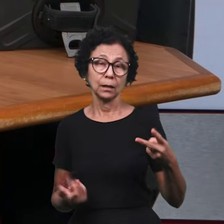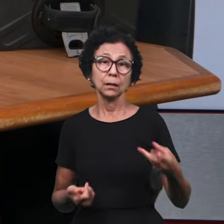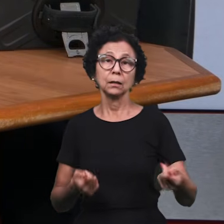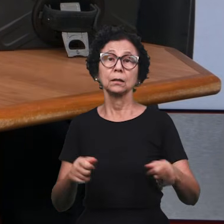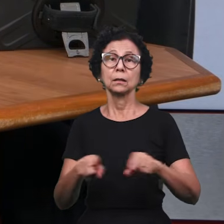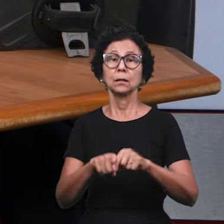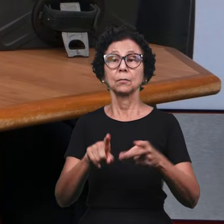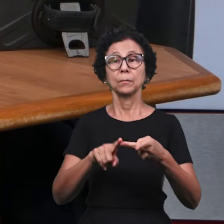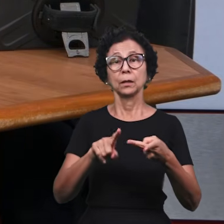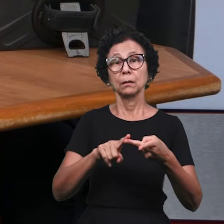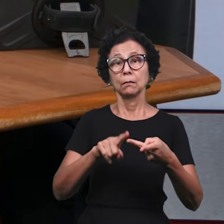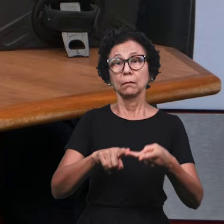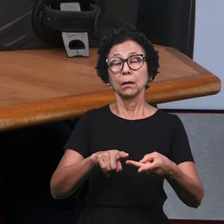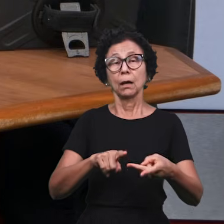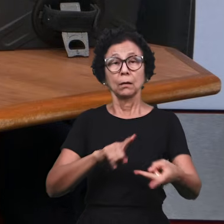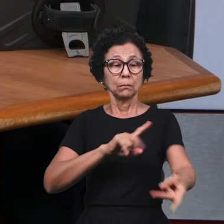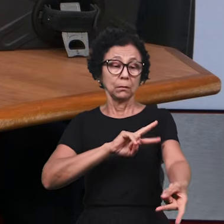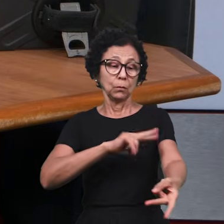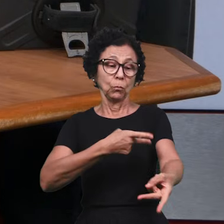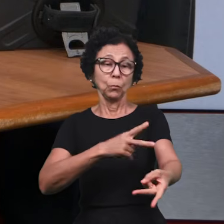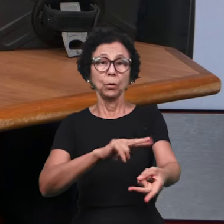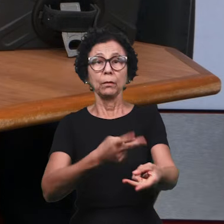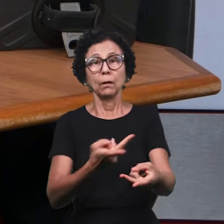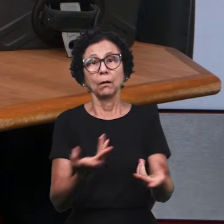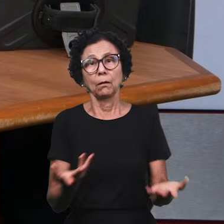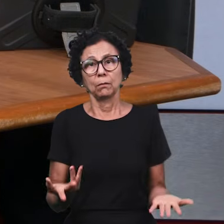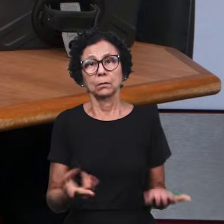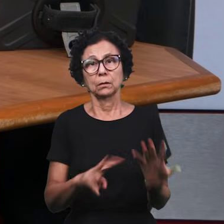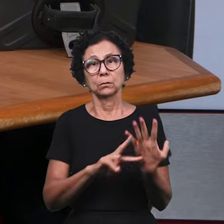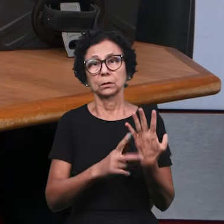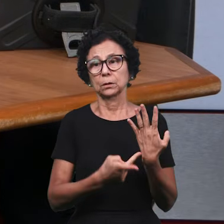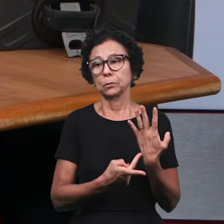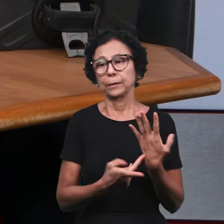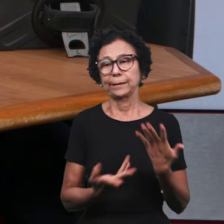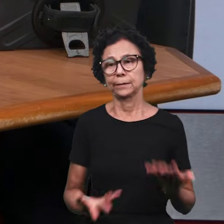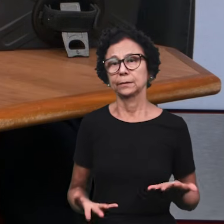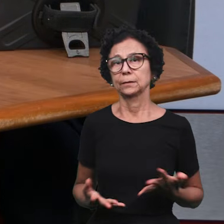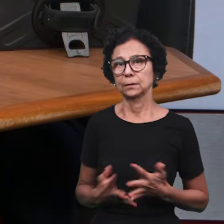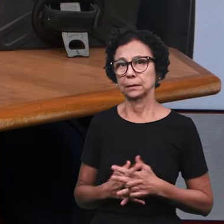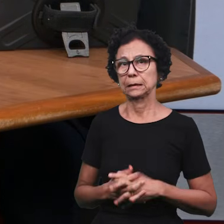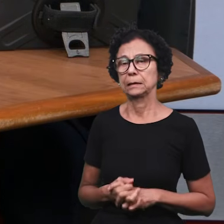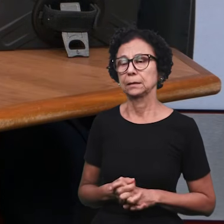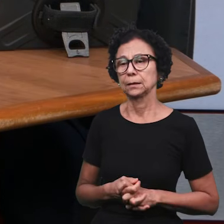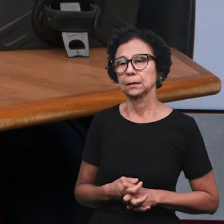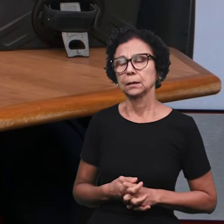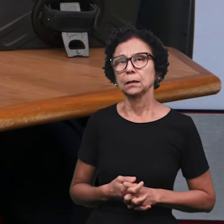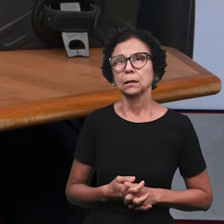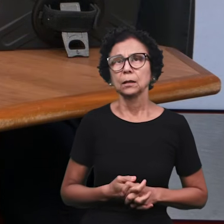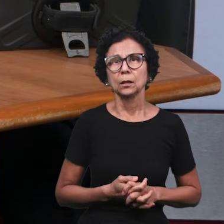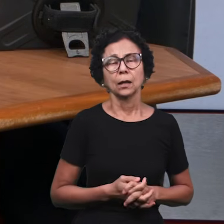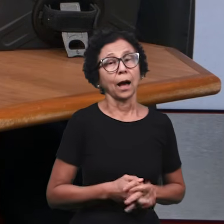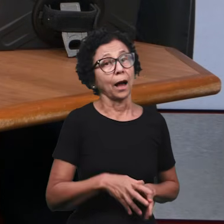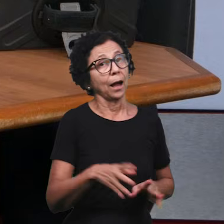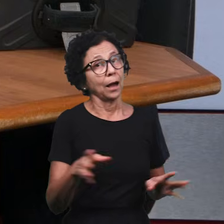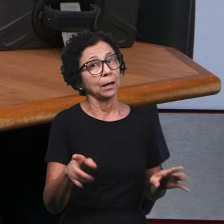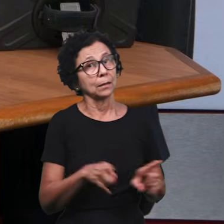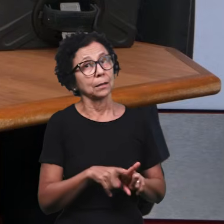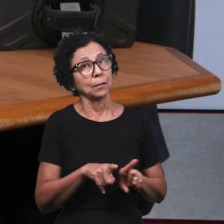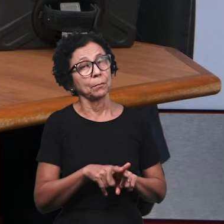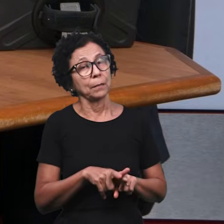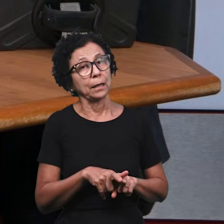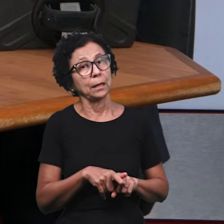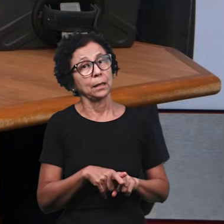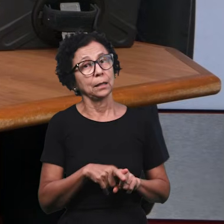Hormonal o hormonal, e o os ambiente, fatores ambientais. né? Exatamente. E aquilo que o paciente também coloca para dentro, né?